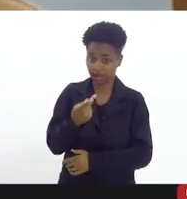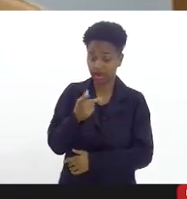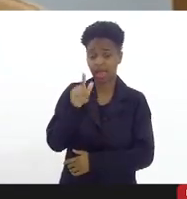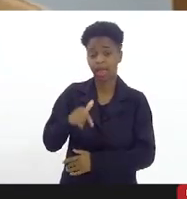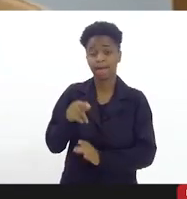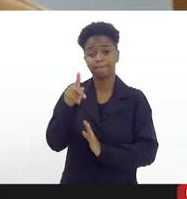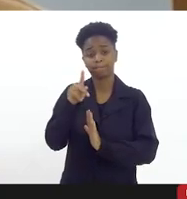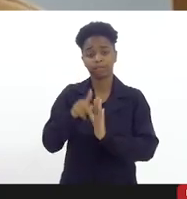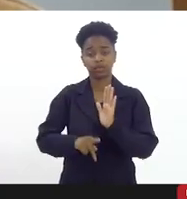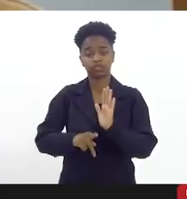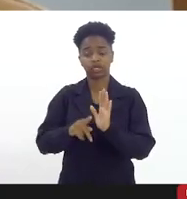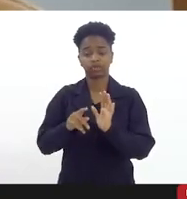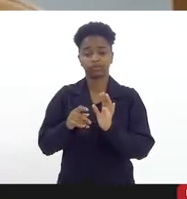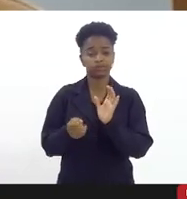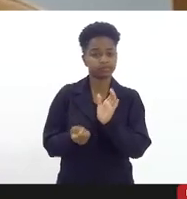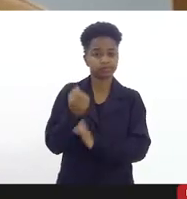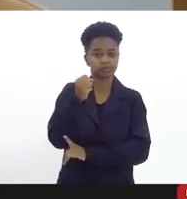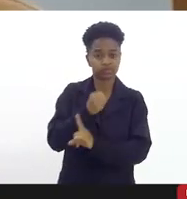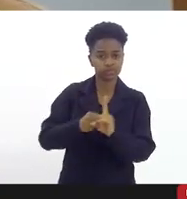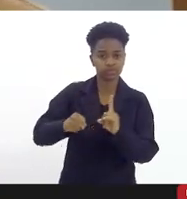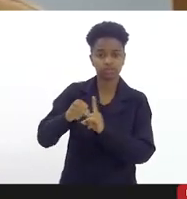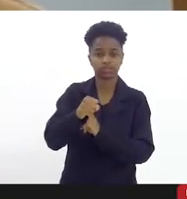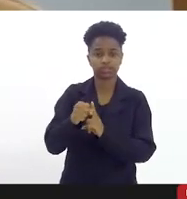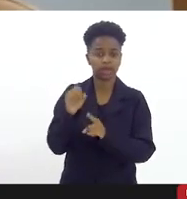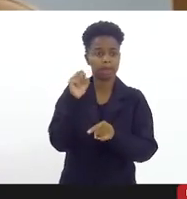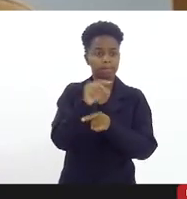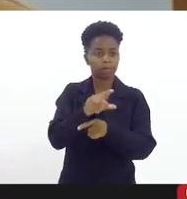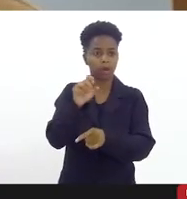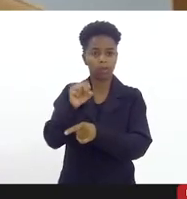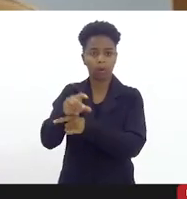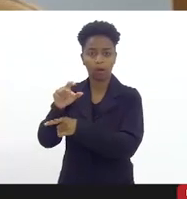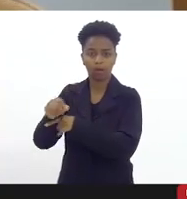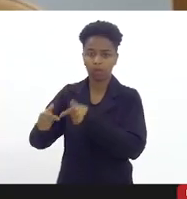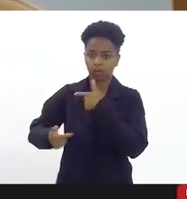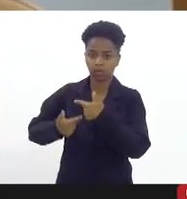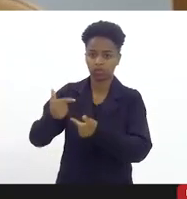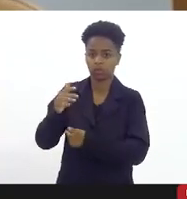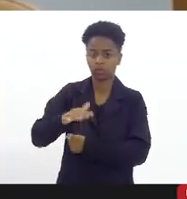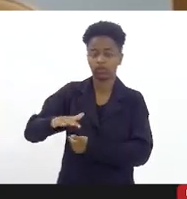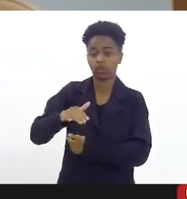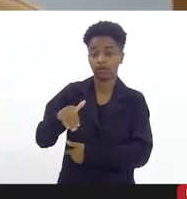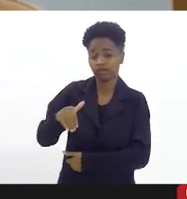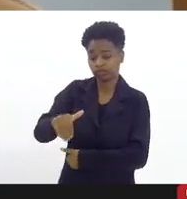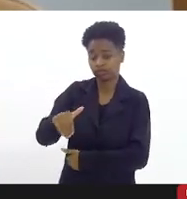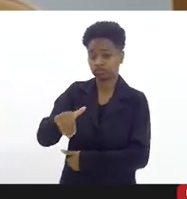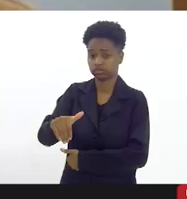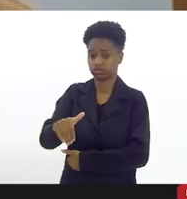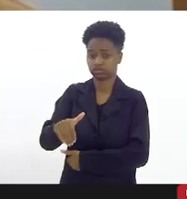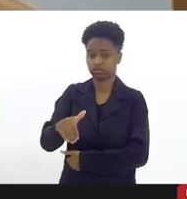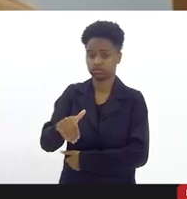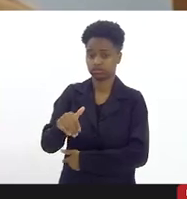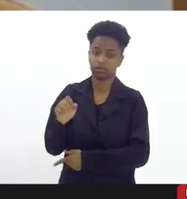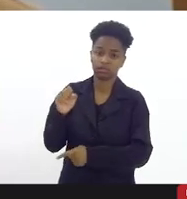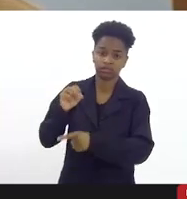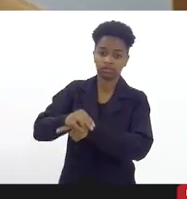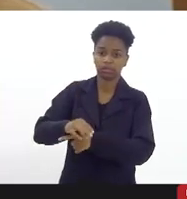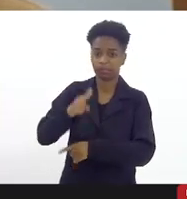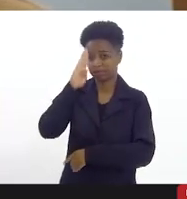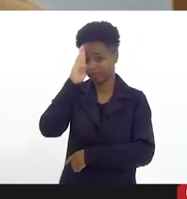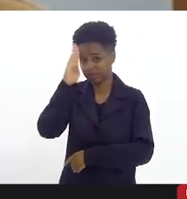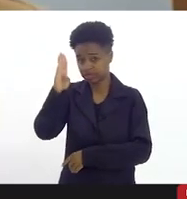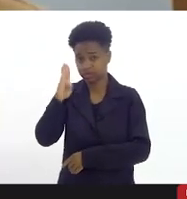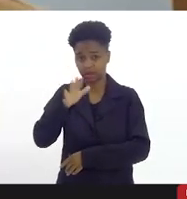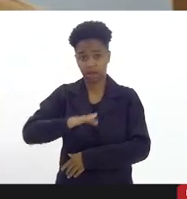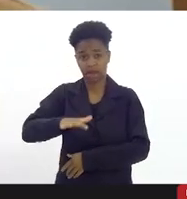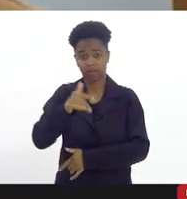informação de uma sociedade e virar a ocupar espaços no futuro muito próximo nas suas principais estruturas do